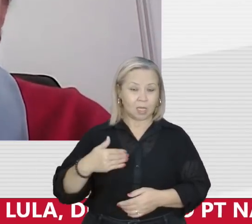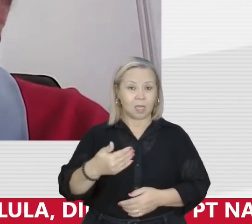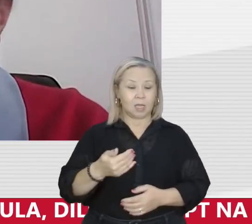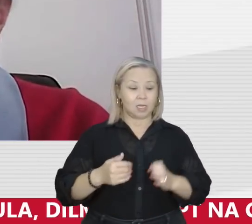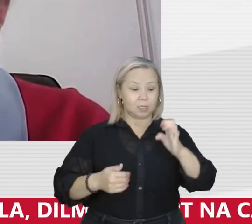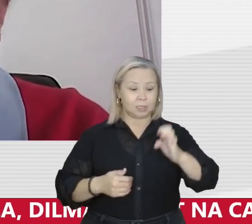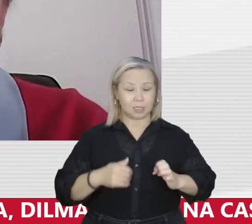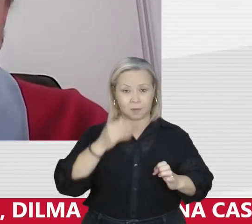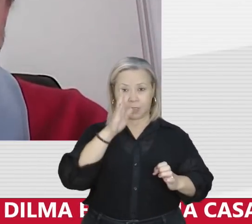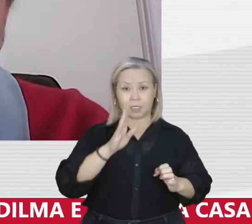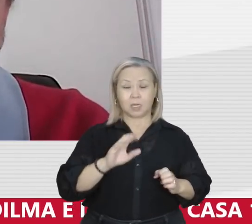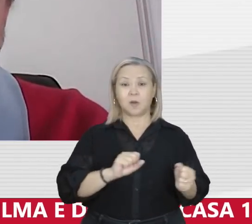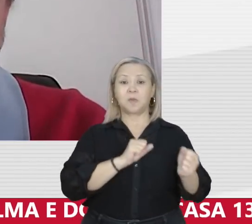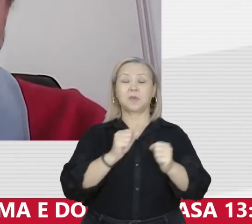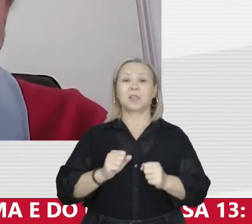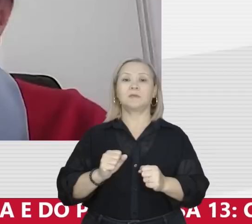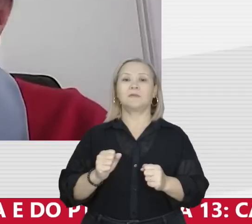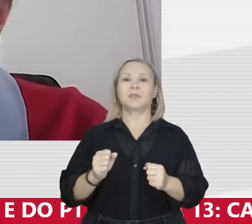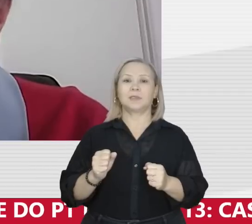brasileira, pudesse fazer reforma.